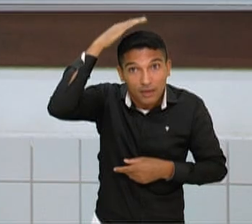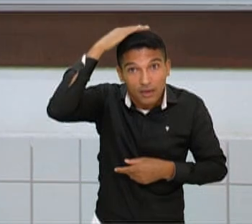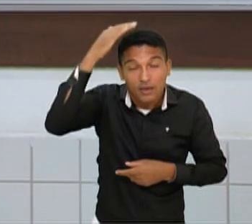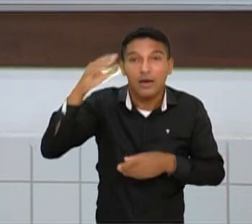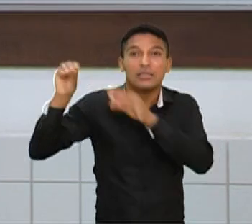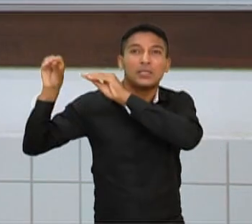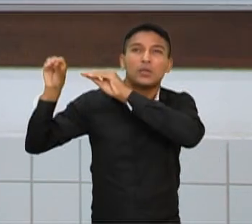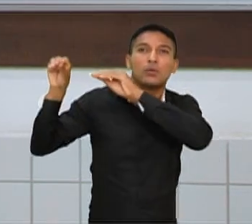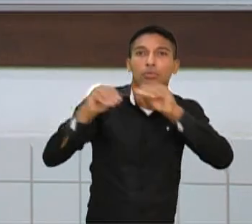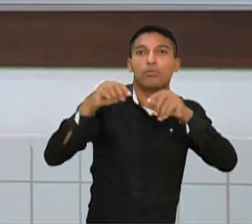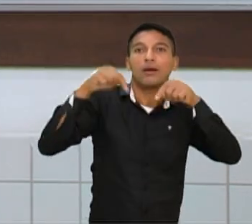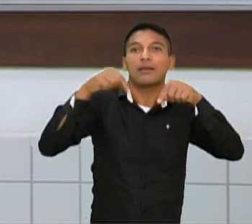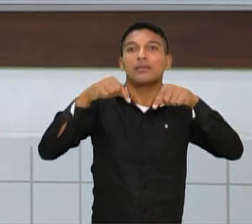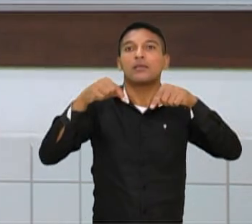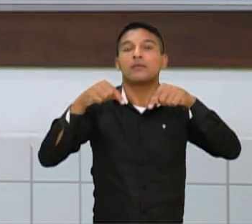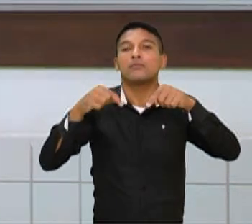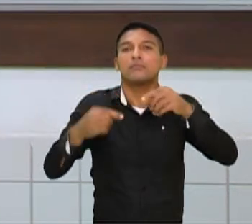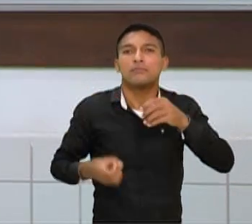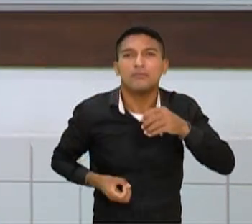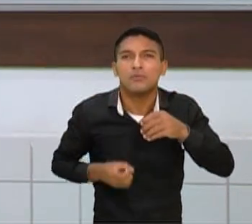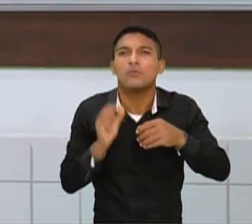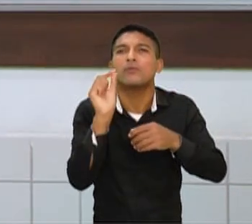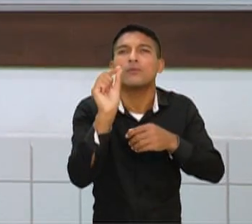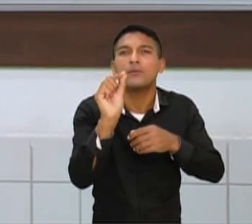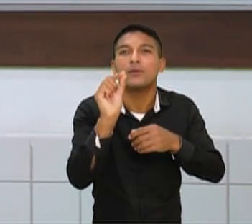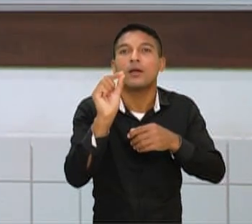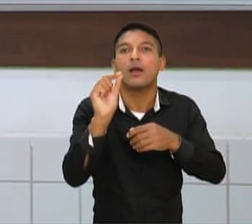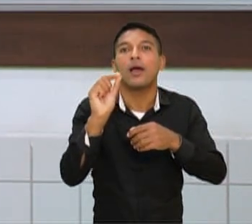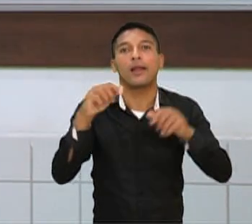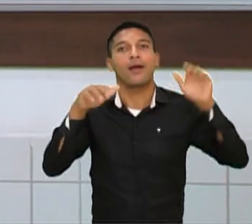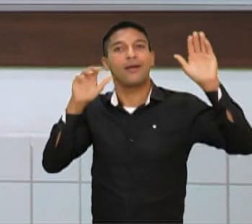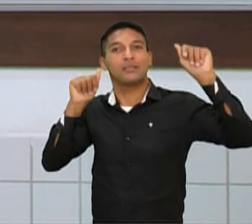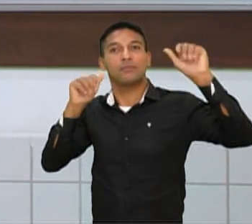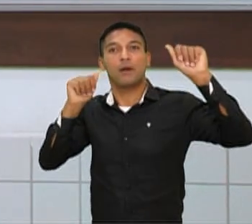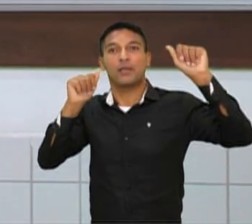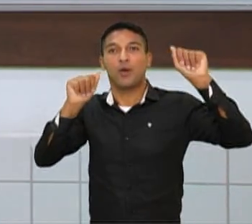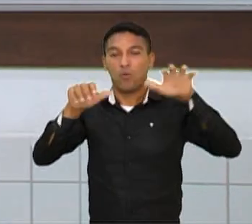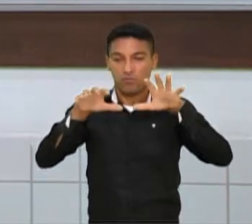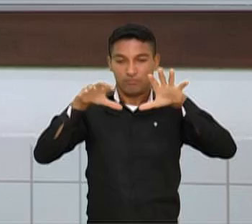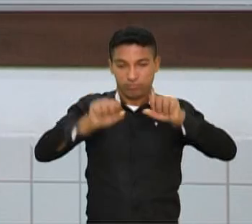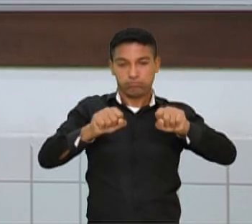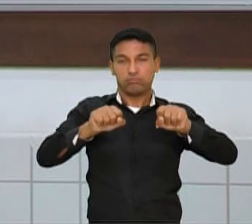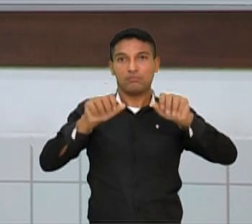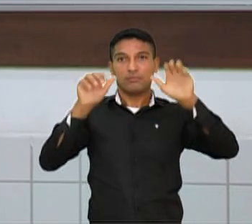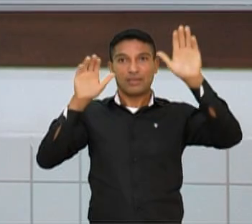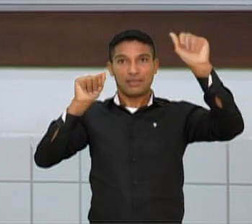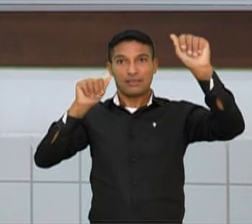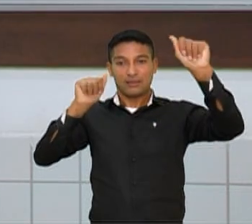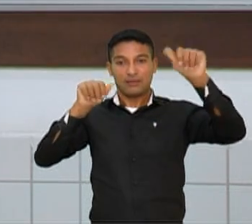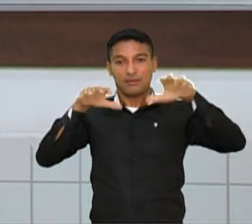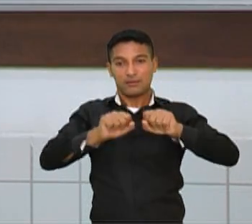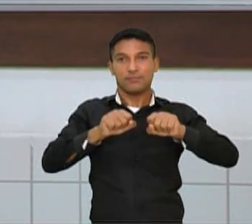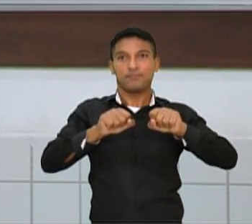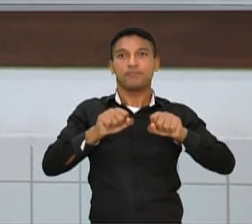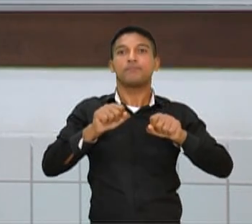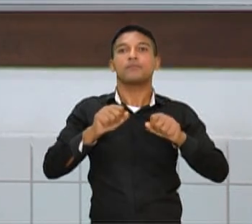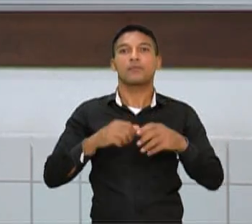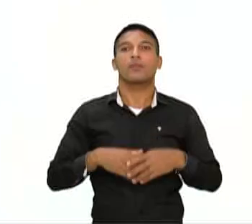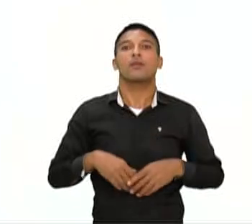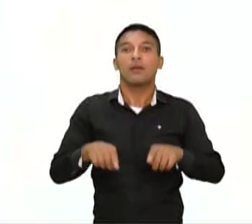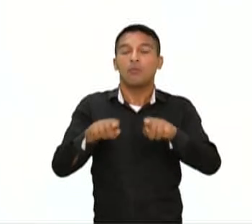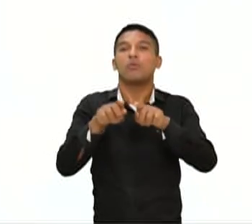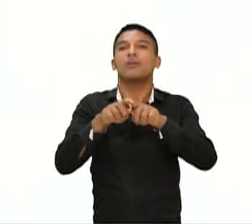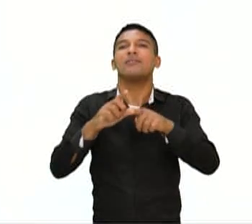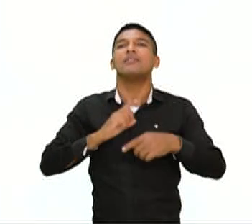implementou vários sistemas jesuíticos para a organização e domínio do lugar. Então a gente percebe este caminho bem sólido,